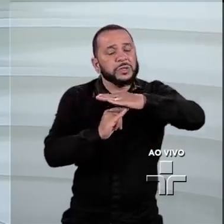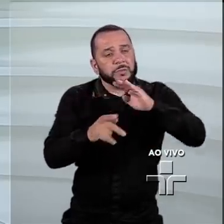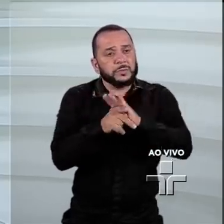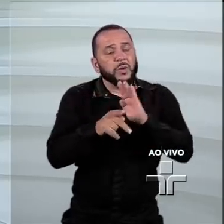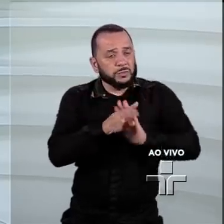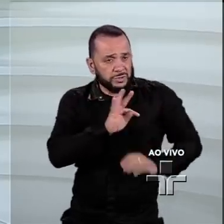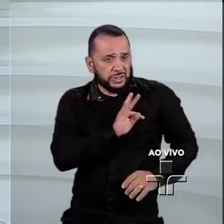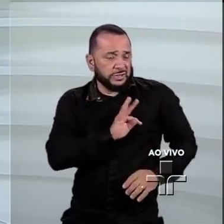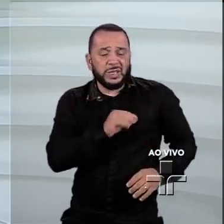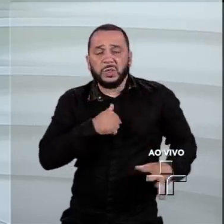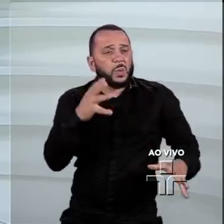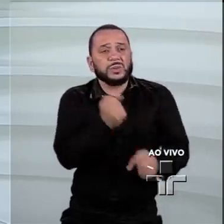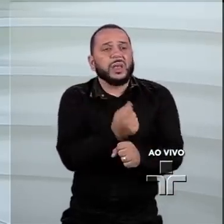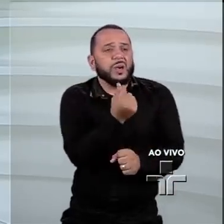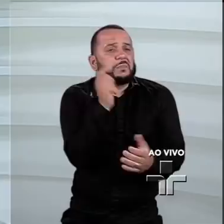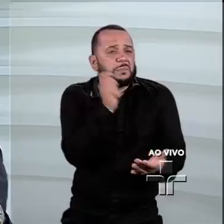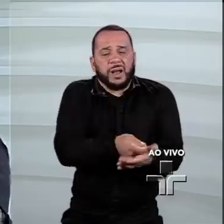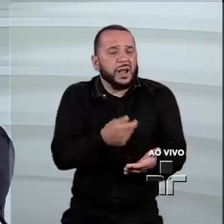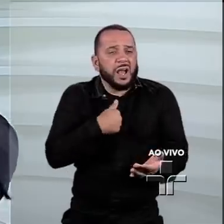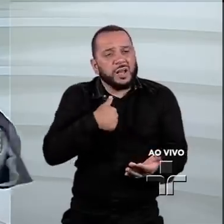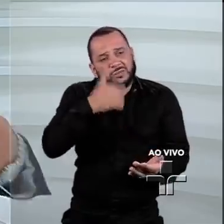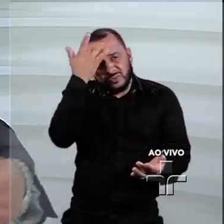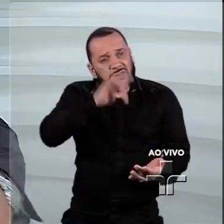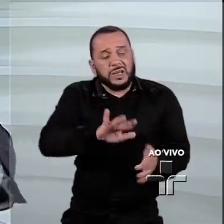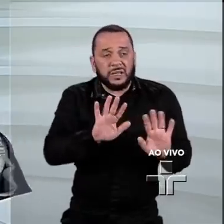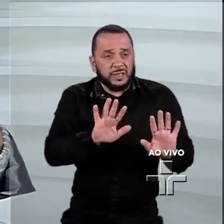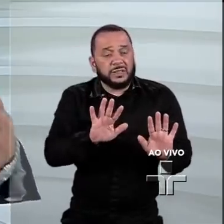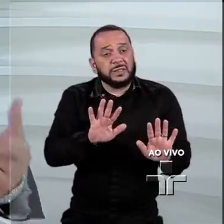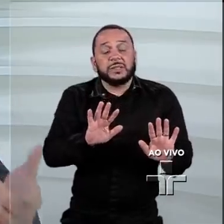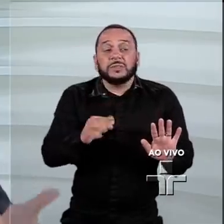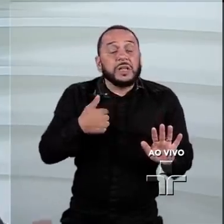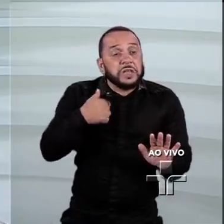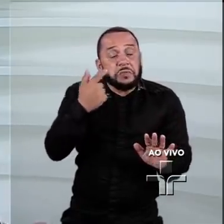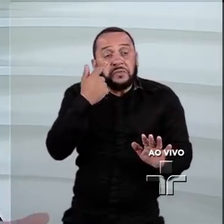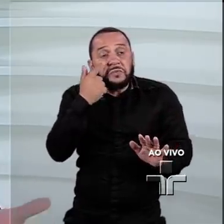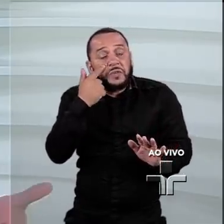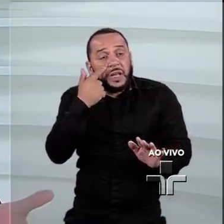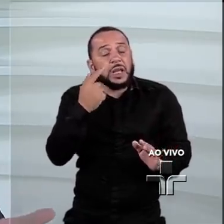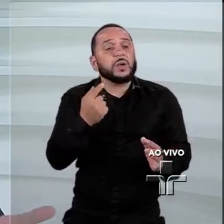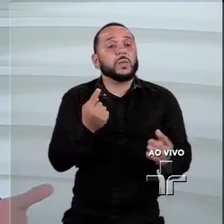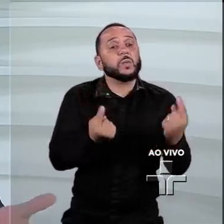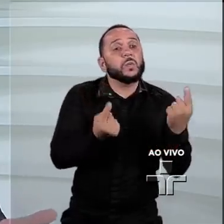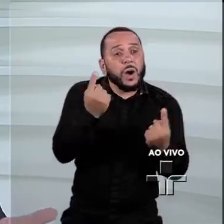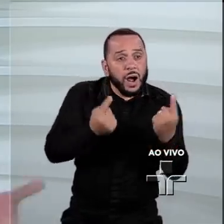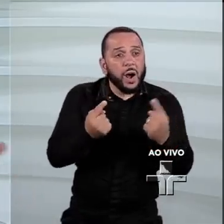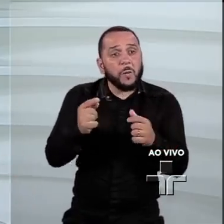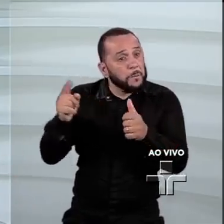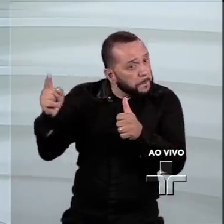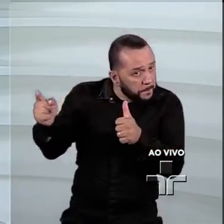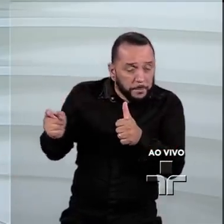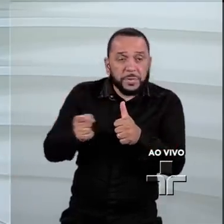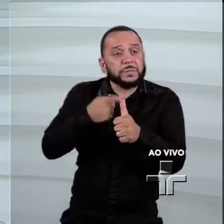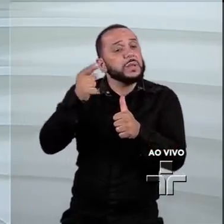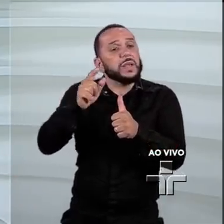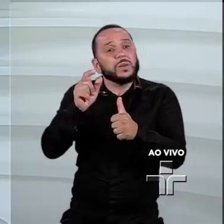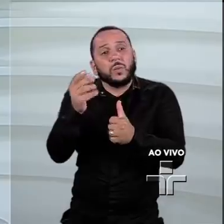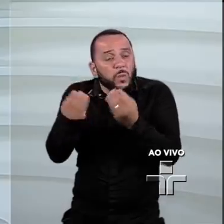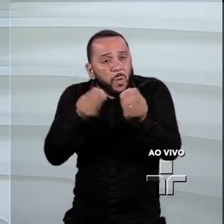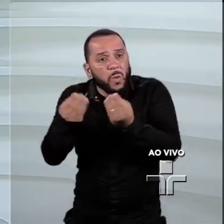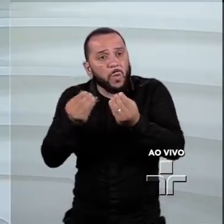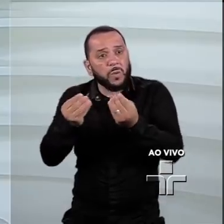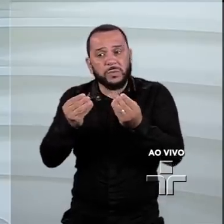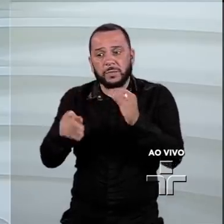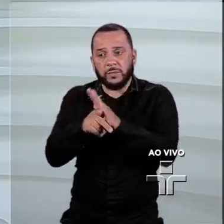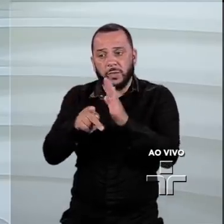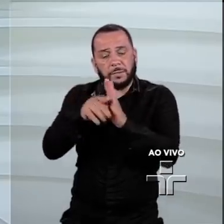essa semana e está ainda verificando qual a obra de remediação que ela vai ter que fazer para recuperar a ponte da